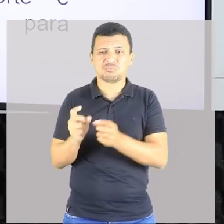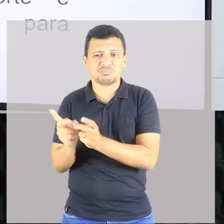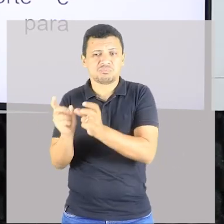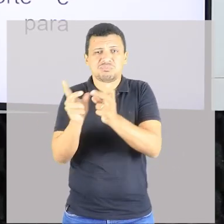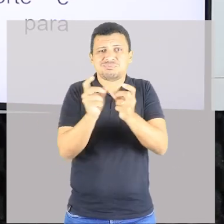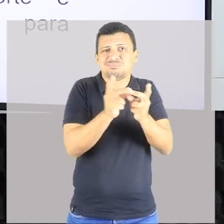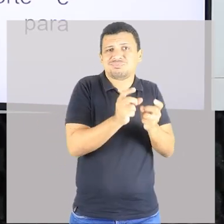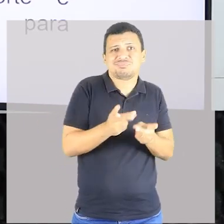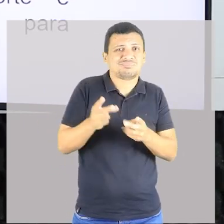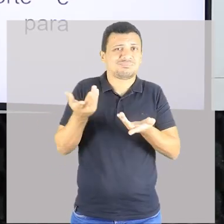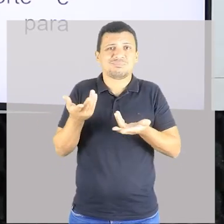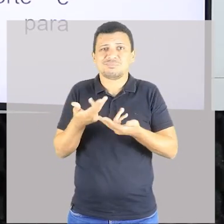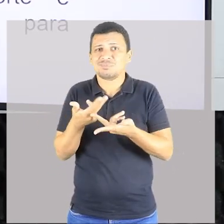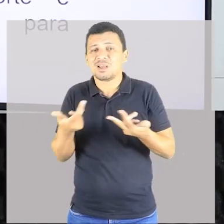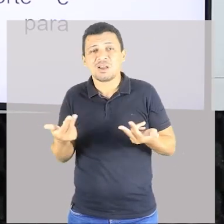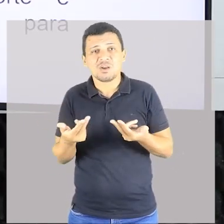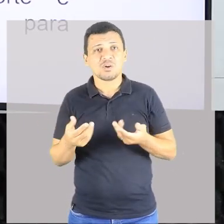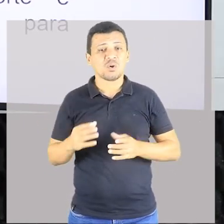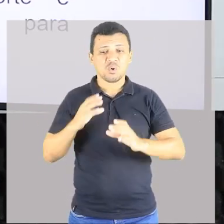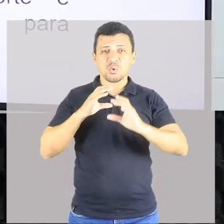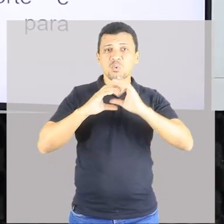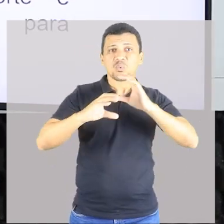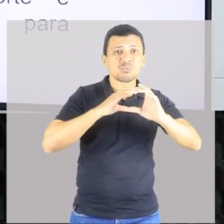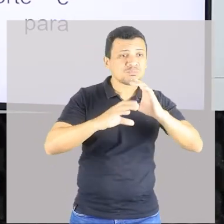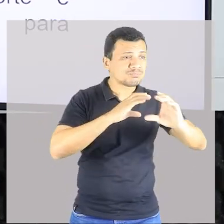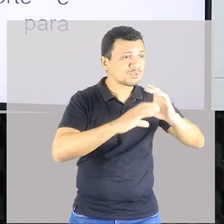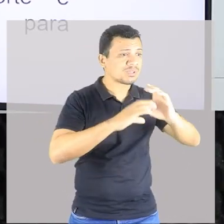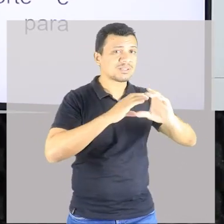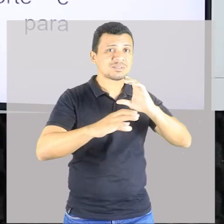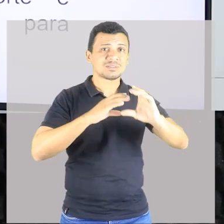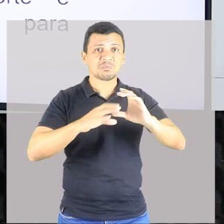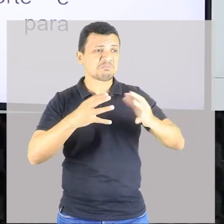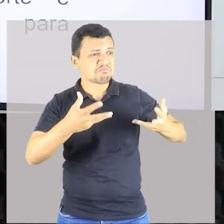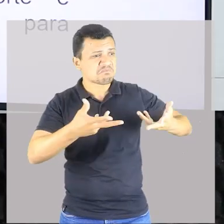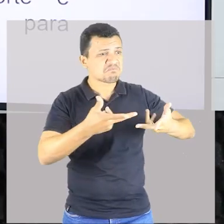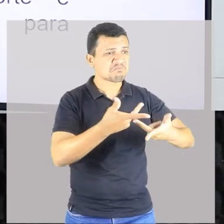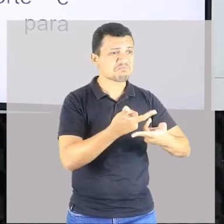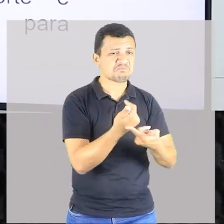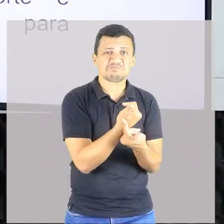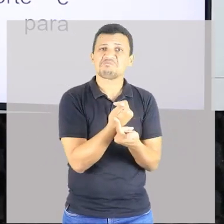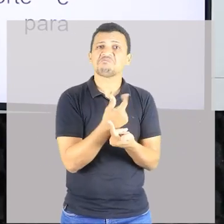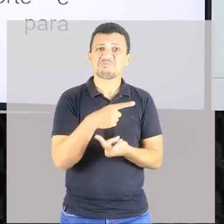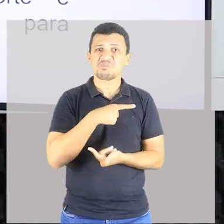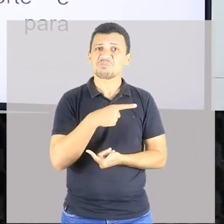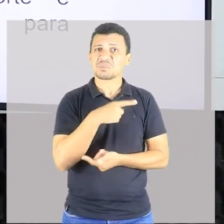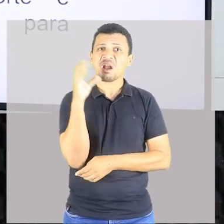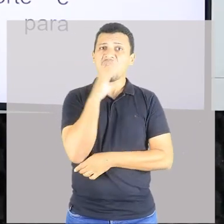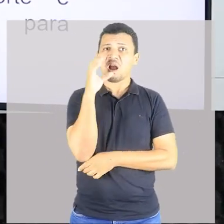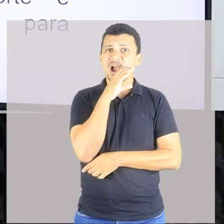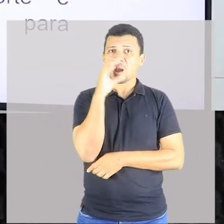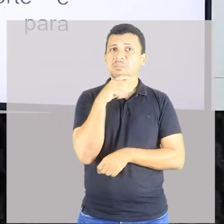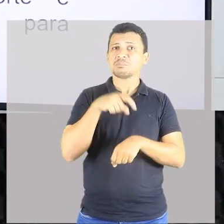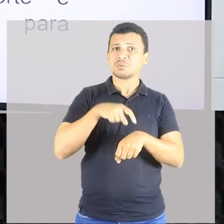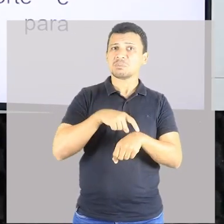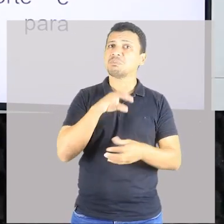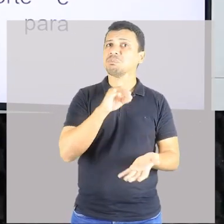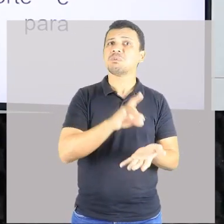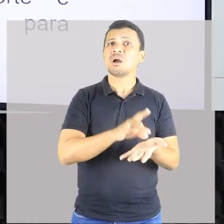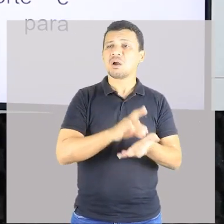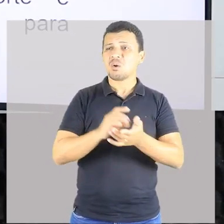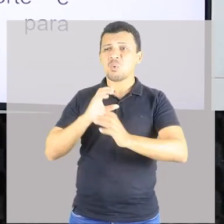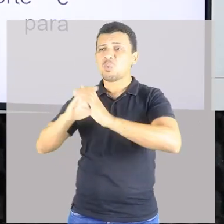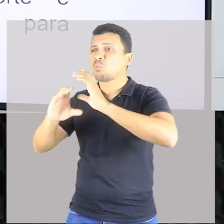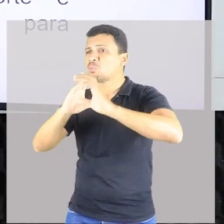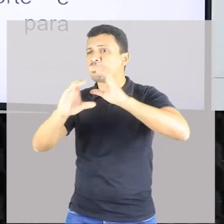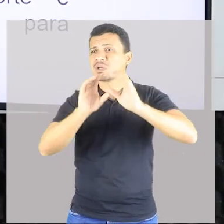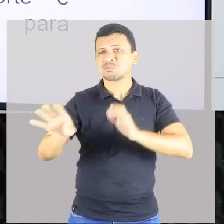espaço, cada vez que a comunicação nos torna mais eficientes em se comunicar de maneira mais rápida com outras pessoas de várias